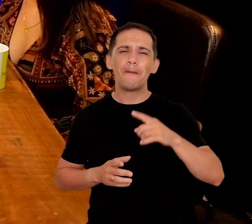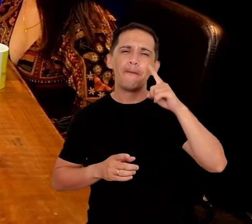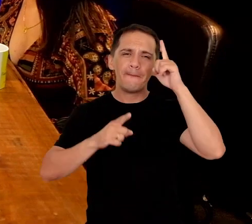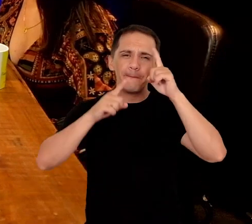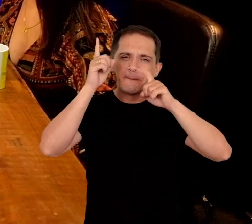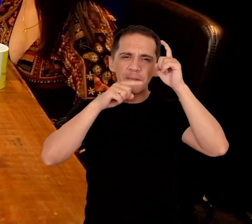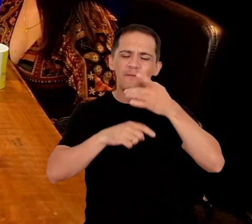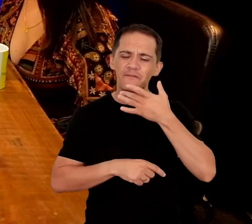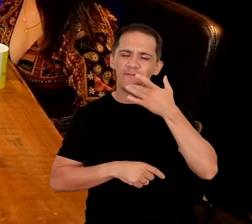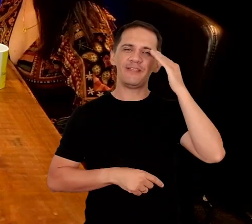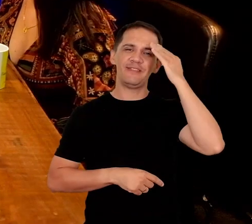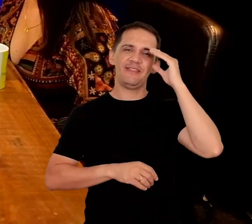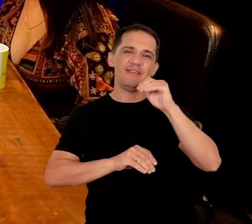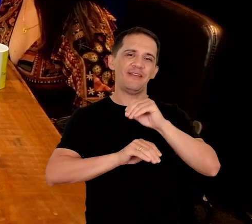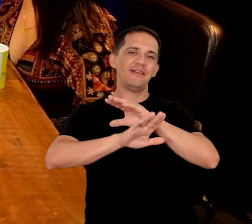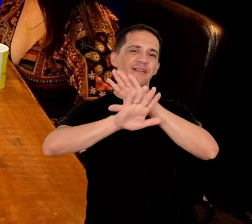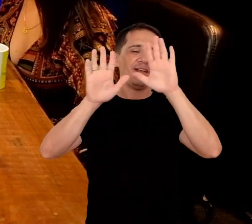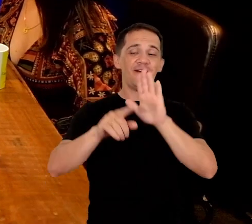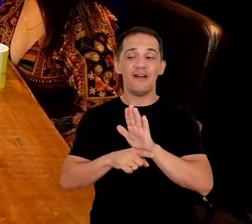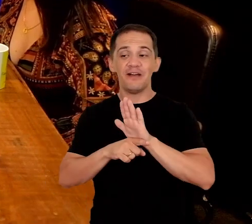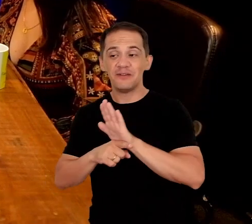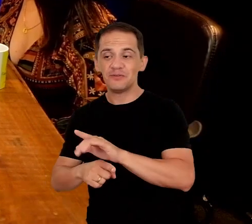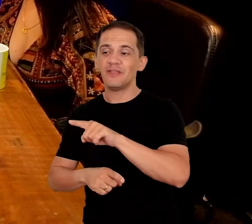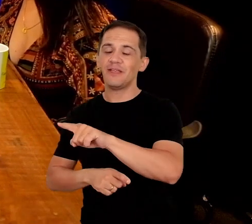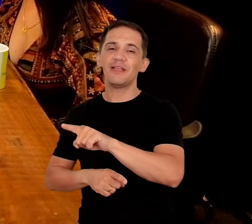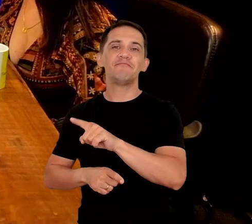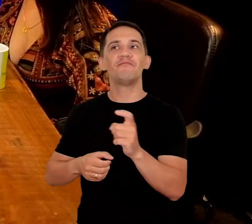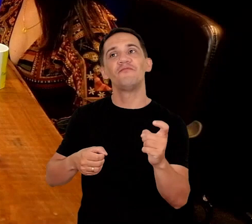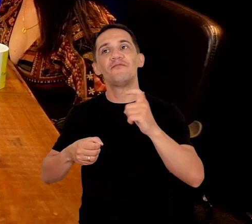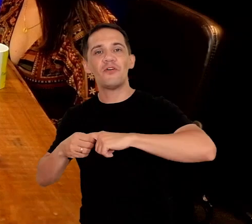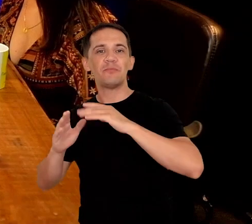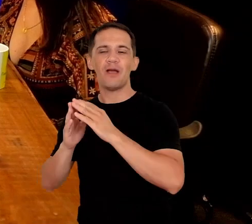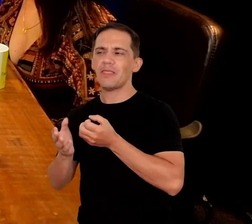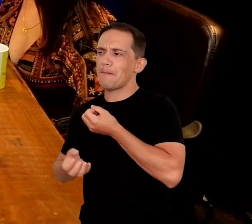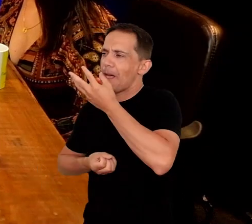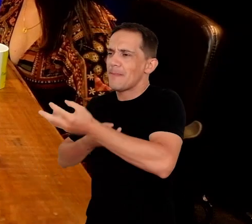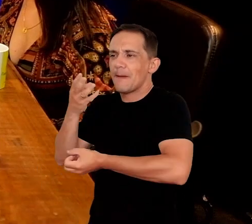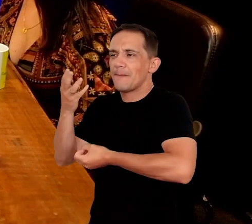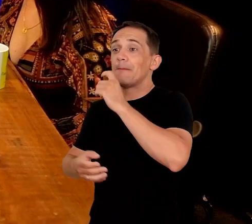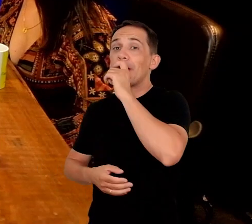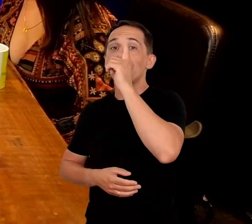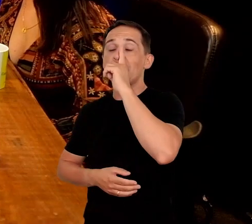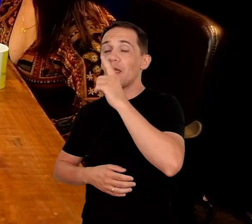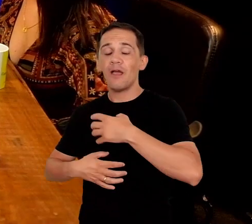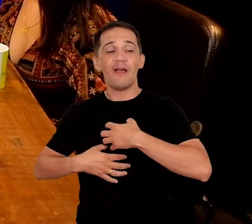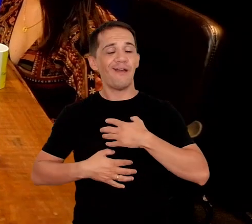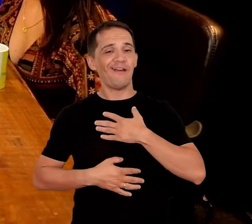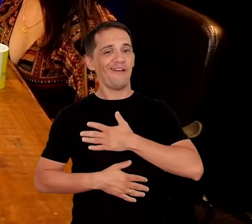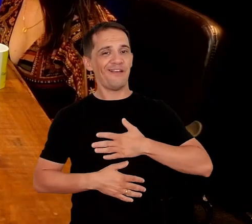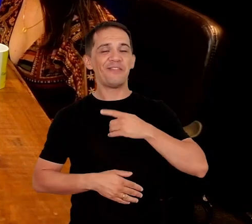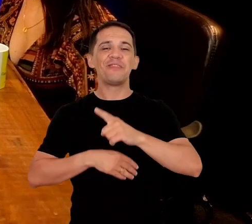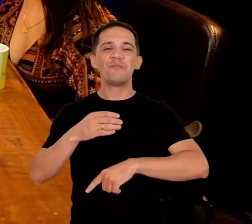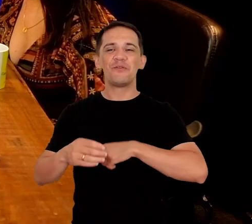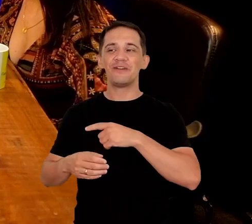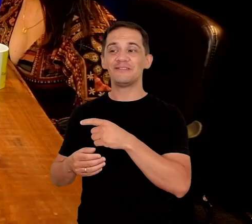acham que sabem Libras pela mímica. Mímica todo mundo entende. Sim. Mas é algo que ajuda eles, assim, a entender. E eles contam para os pais. Isso que eu ia dizer.